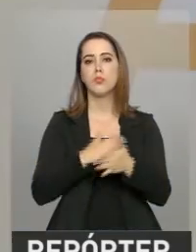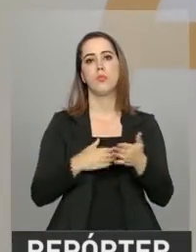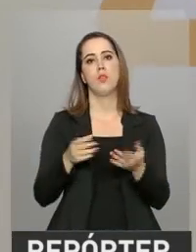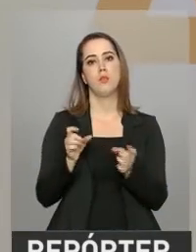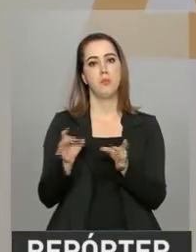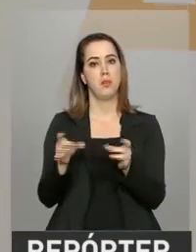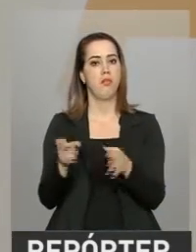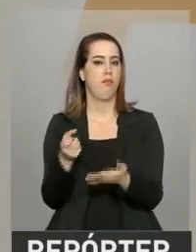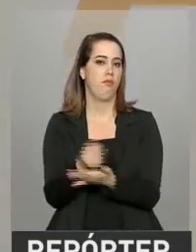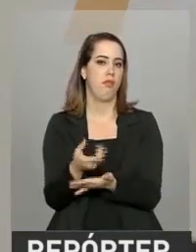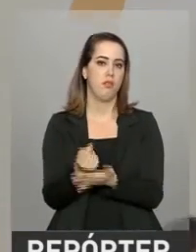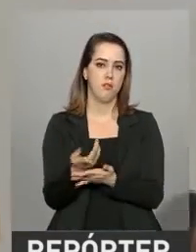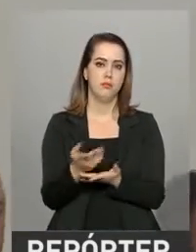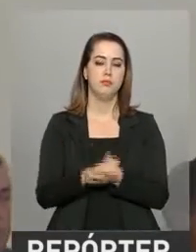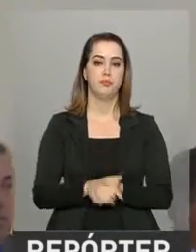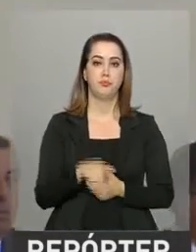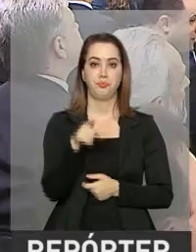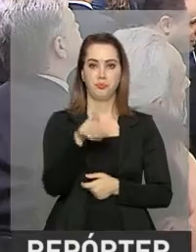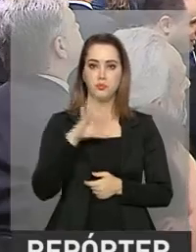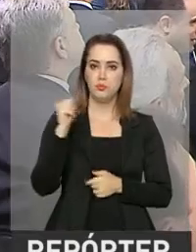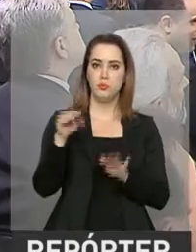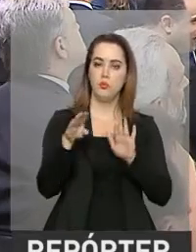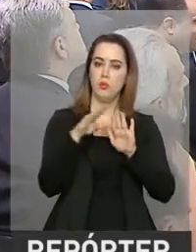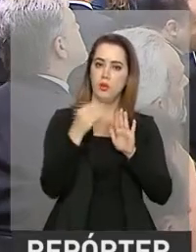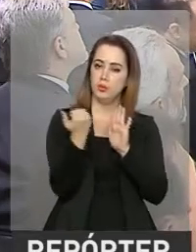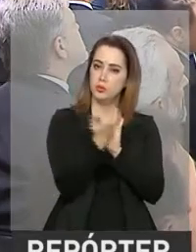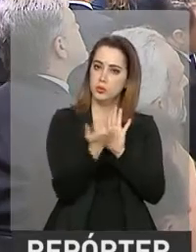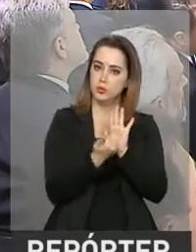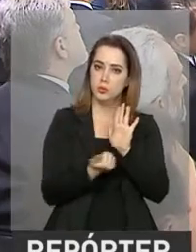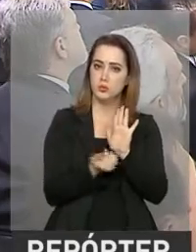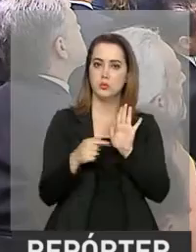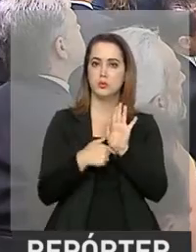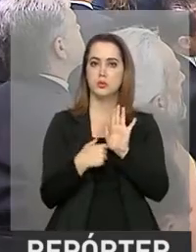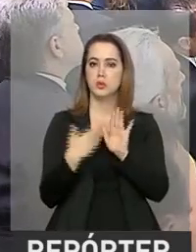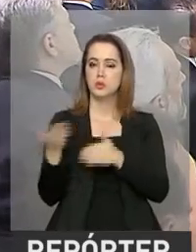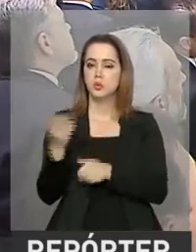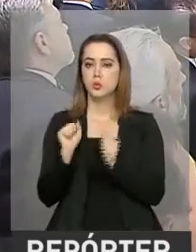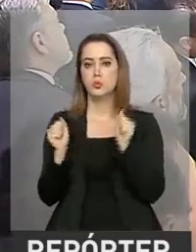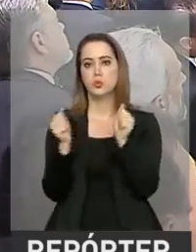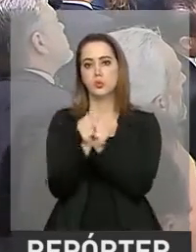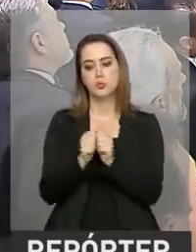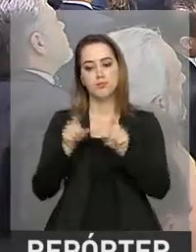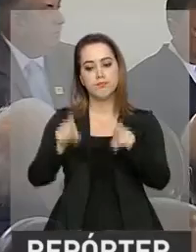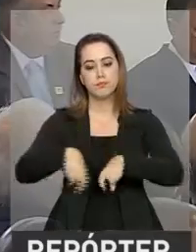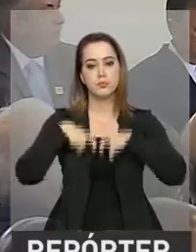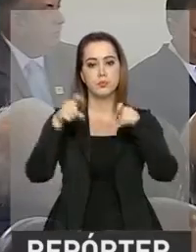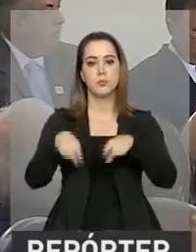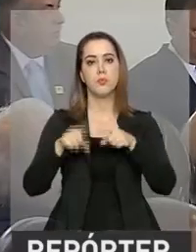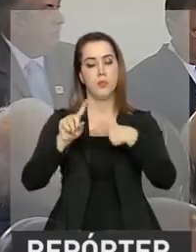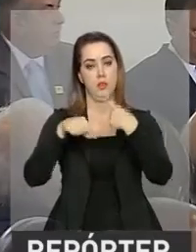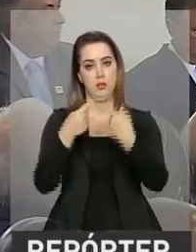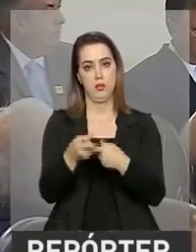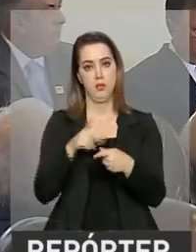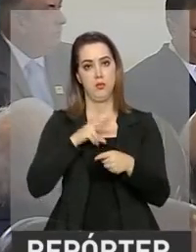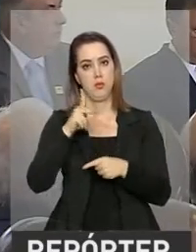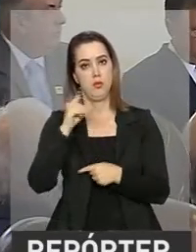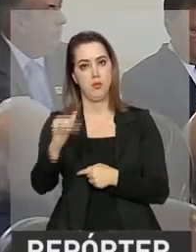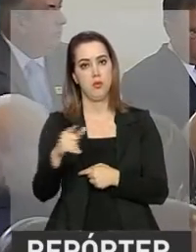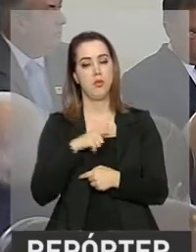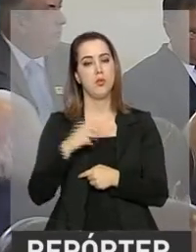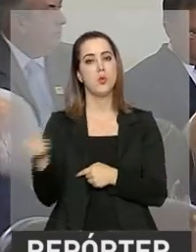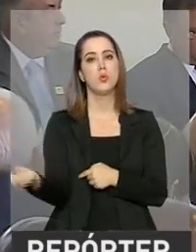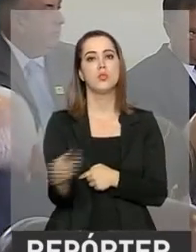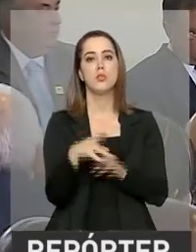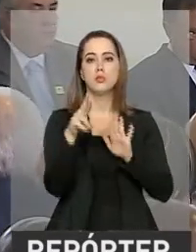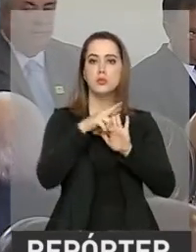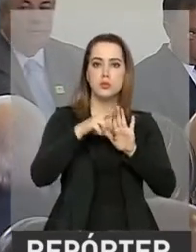erradas. Todas essas medidas foram elaboradas com a participação do setor produtivo. E, nos próximos dias, novas regras serão apresentadas